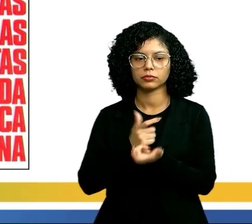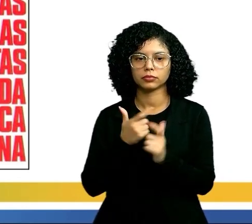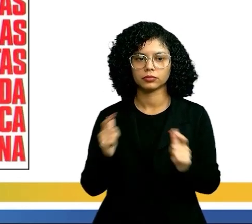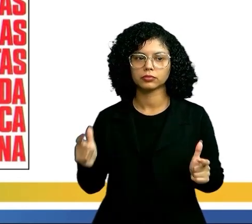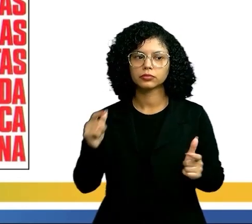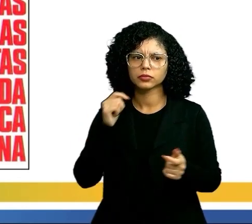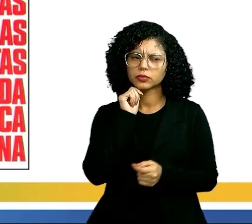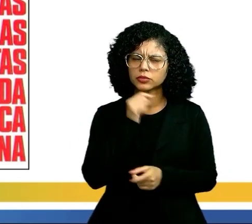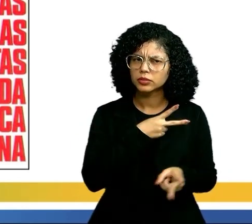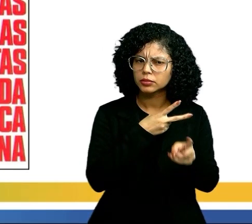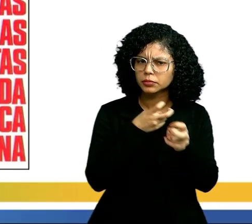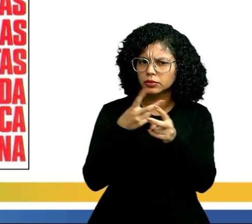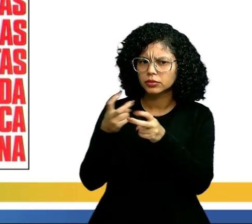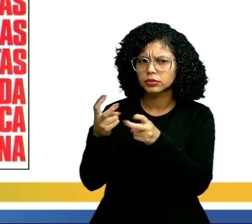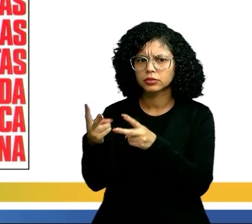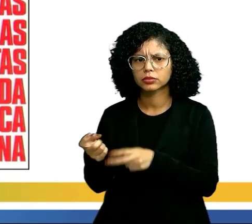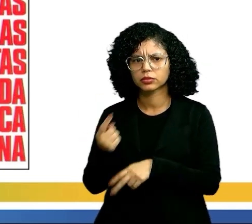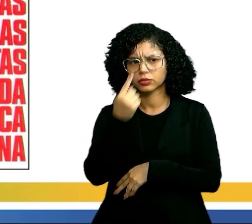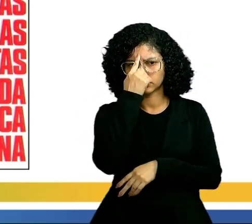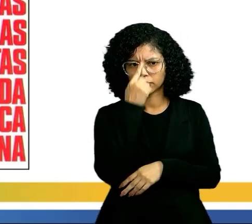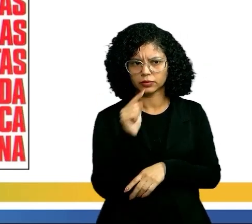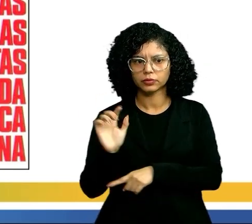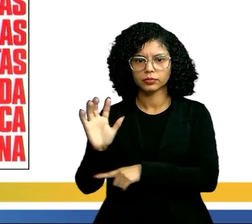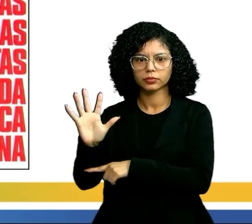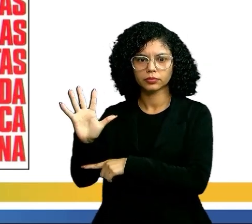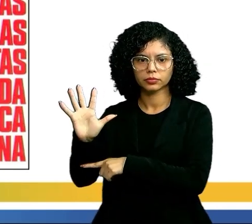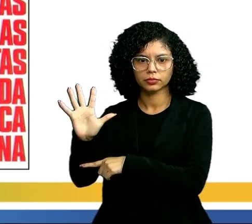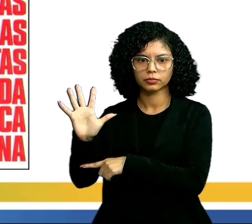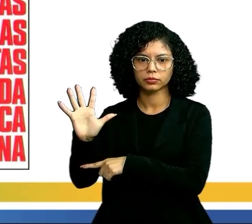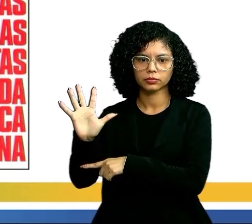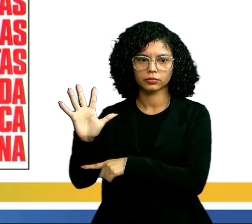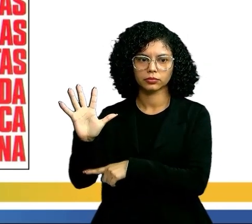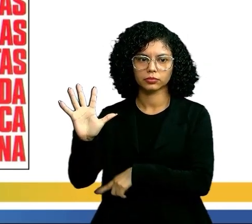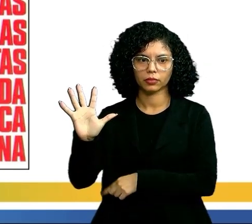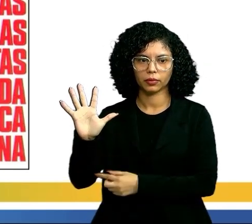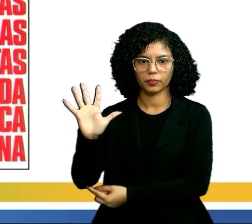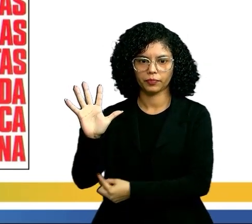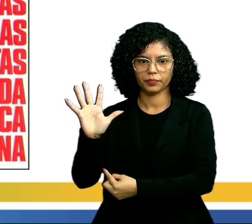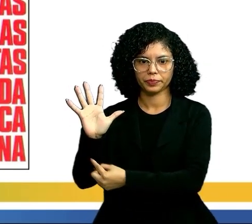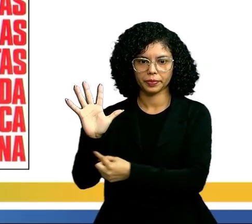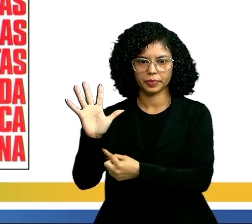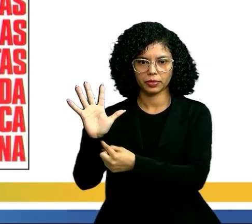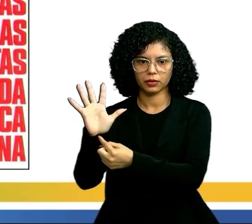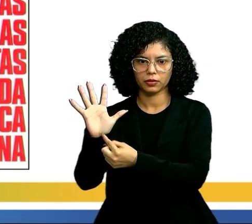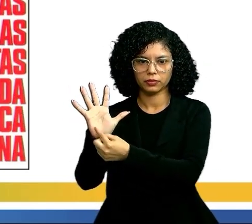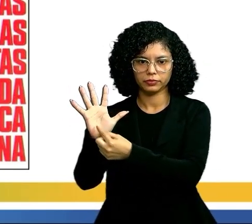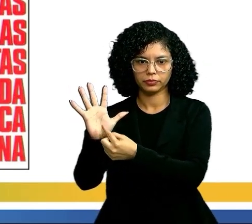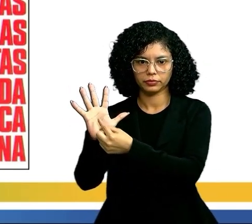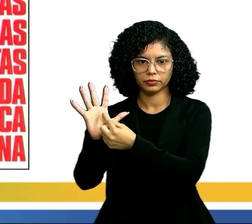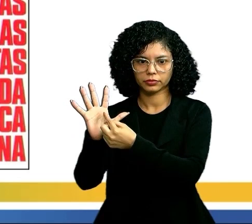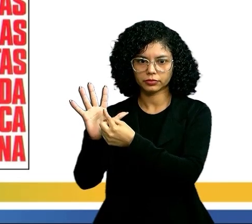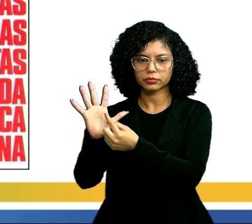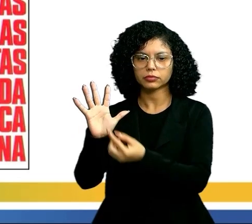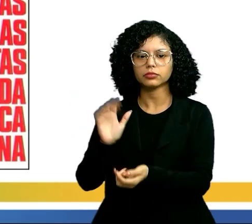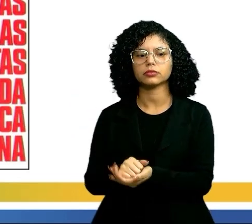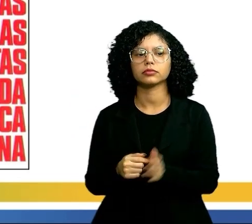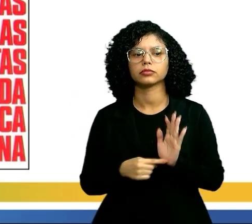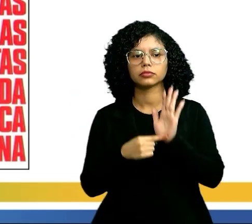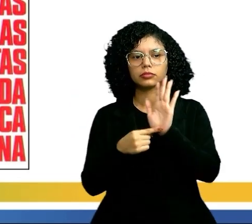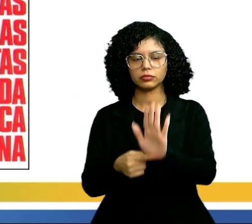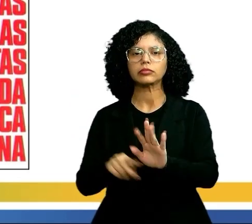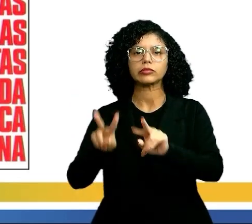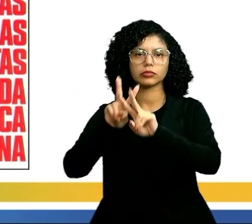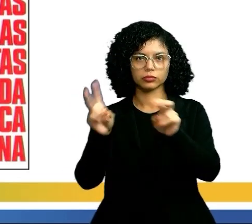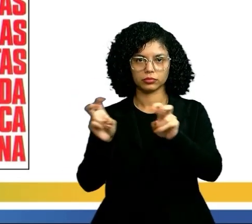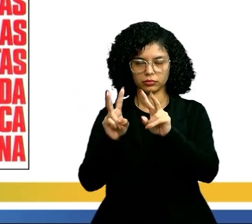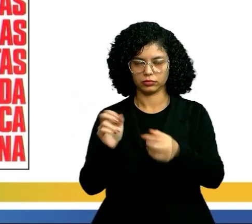Niemeyer. Prestem atenção aí nessa escultura do Memorial da América Latina, né? É uma mão que representa,